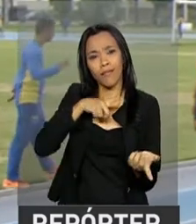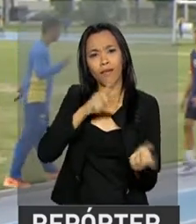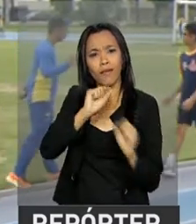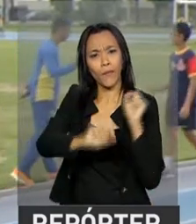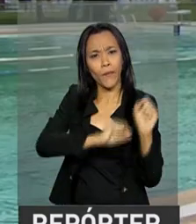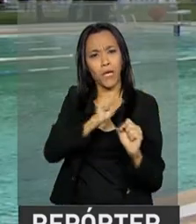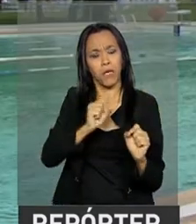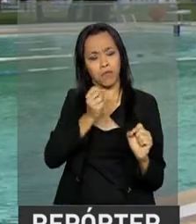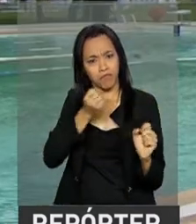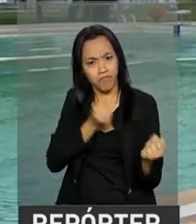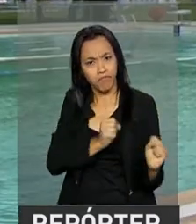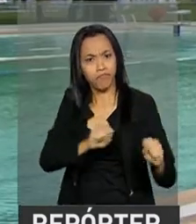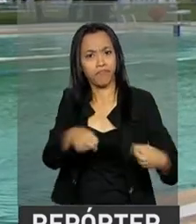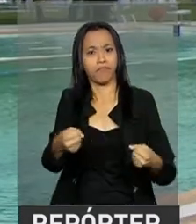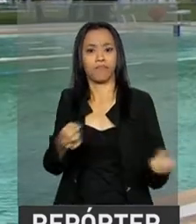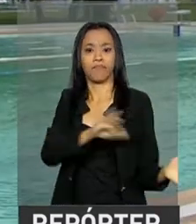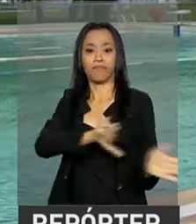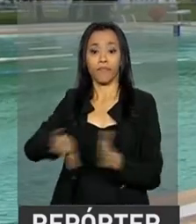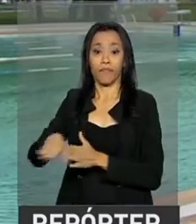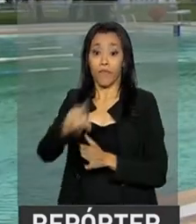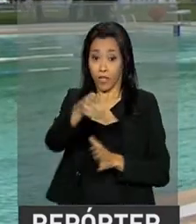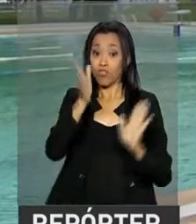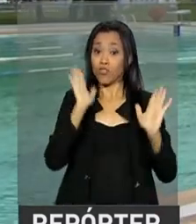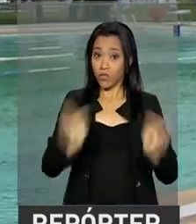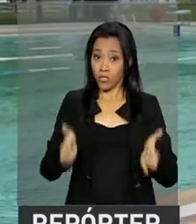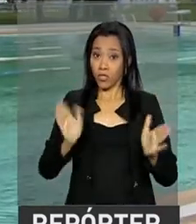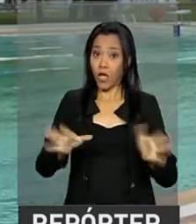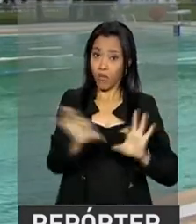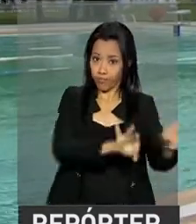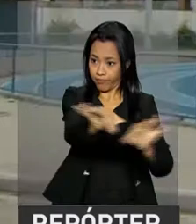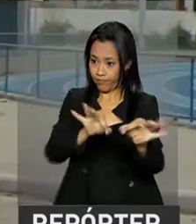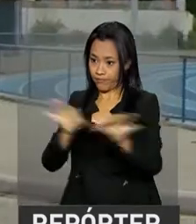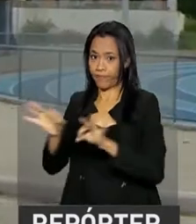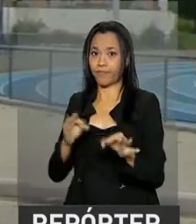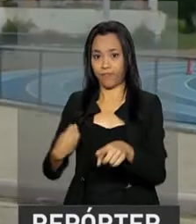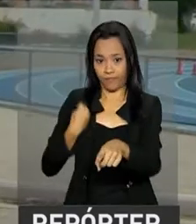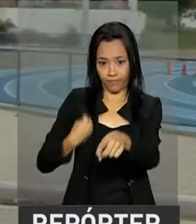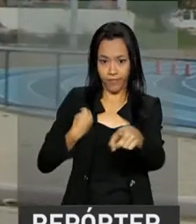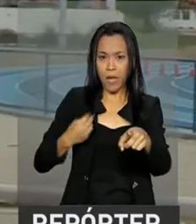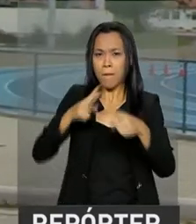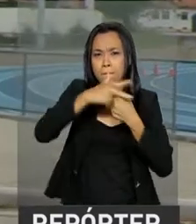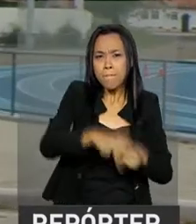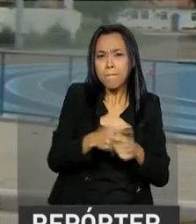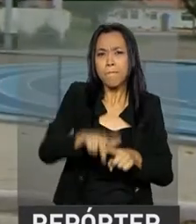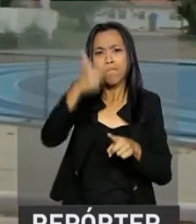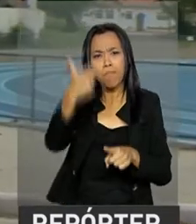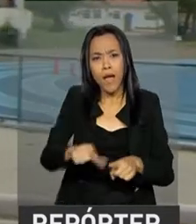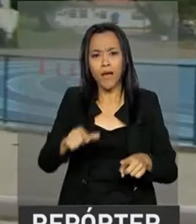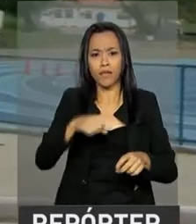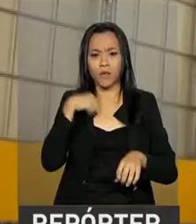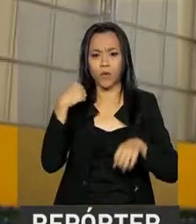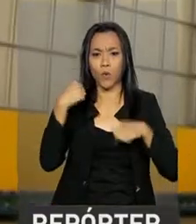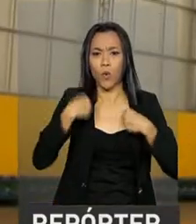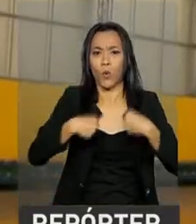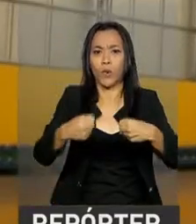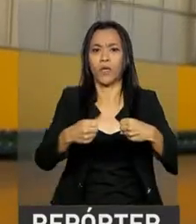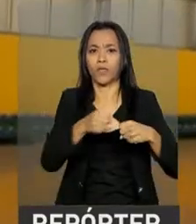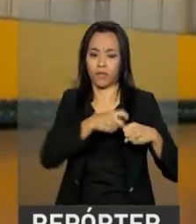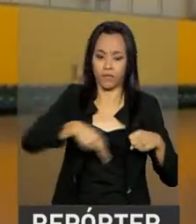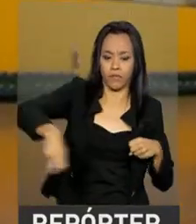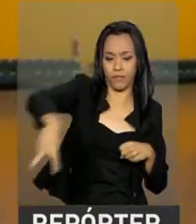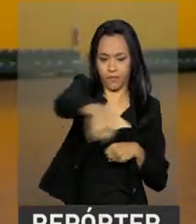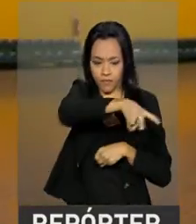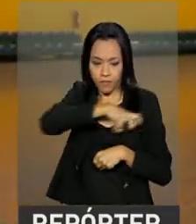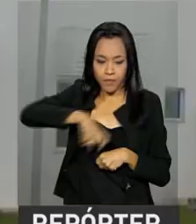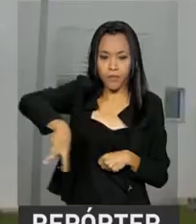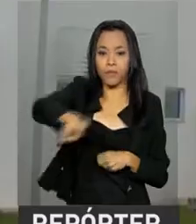alto desempenho além da estrutura que já fazia parte do centro de treinamento o lugar ganhou mais uma pista de atletismo o ginásio poli